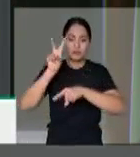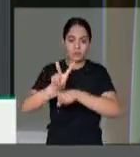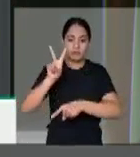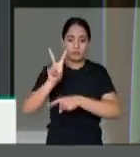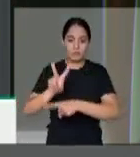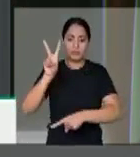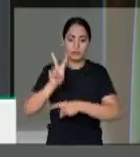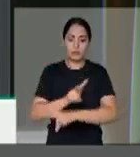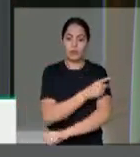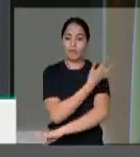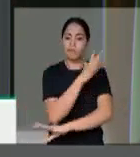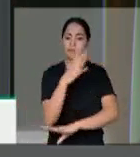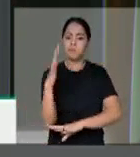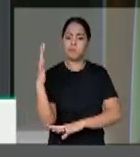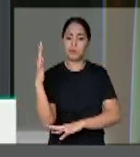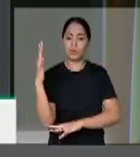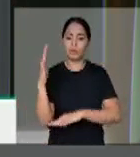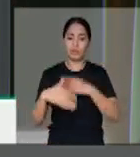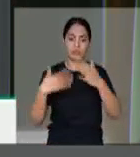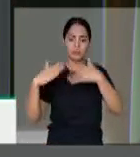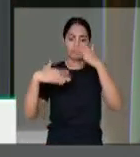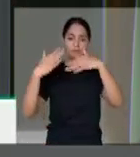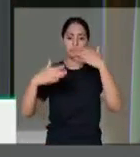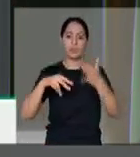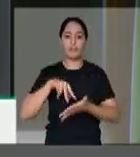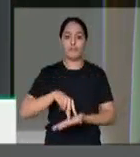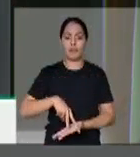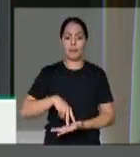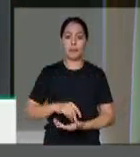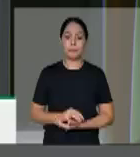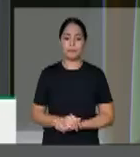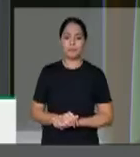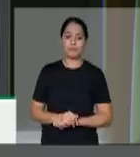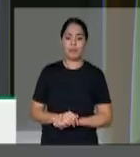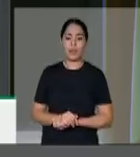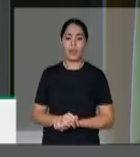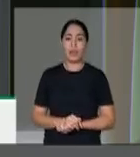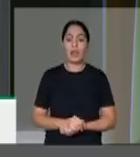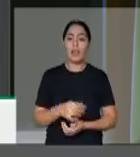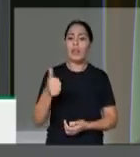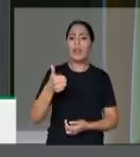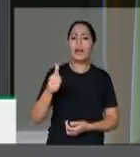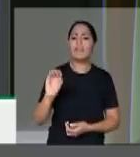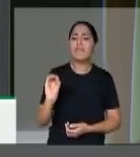conhecê-la, mantendo-a preservada e em pé. E a décima